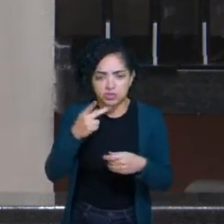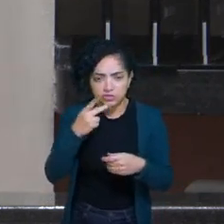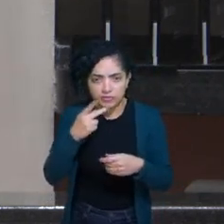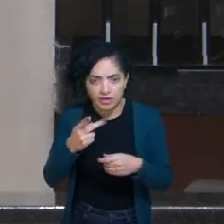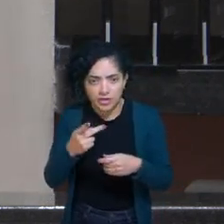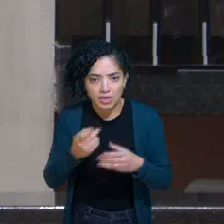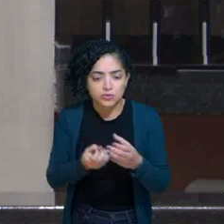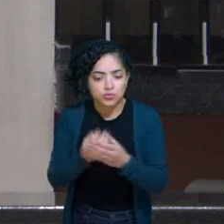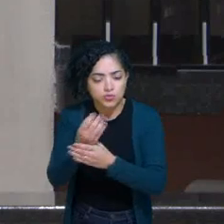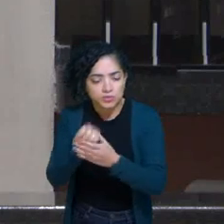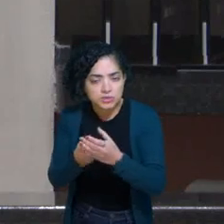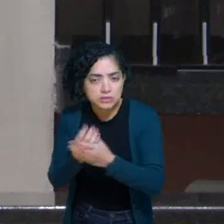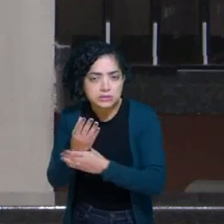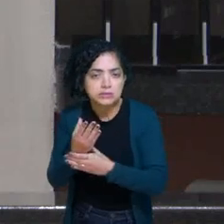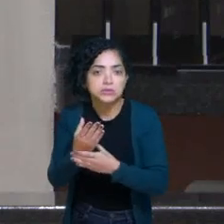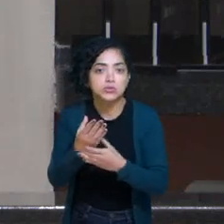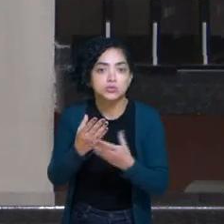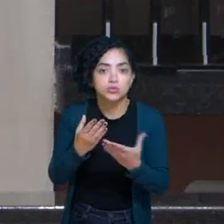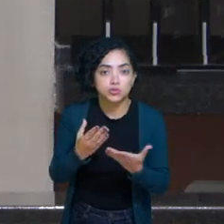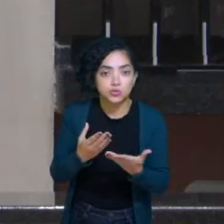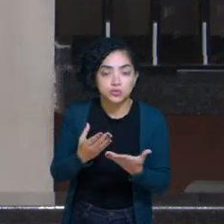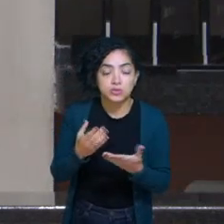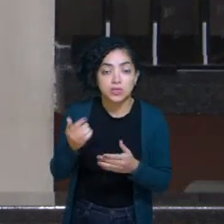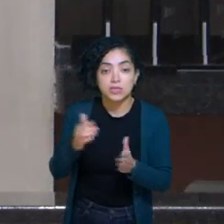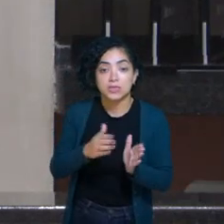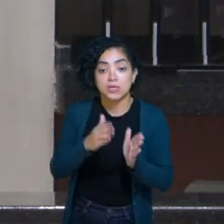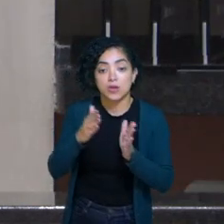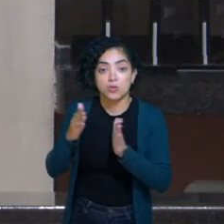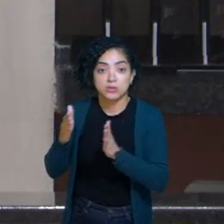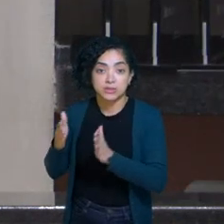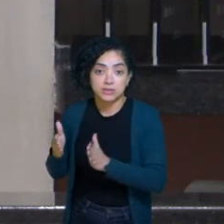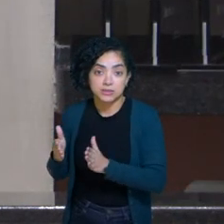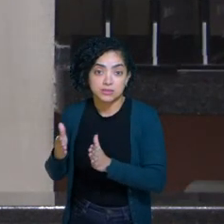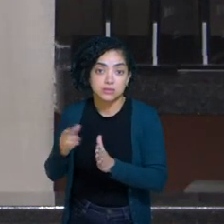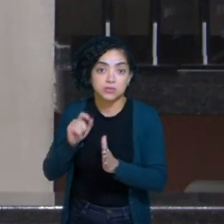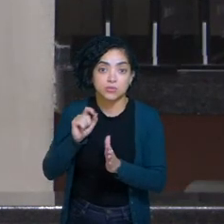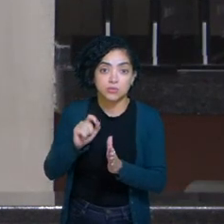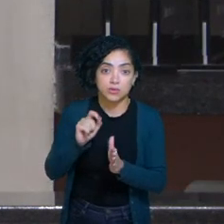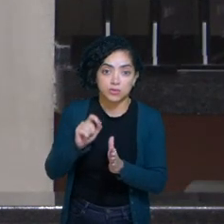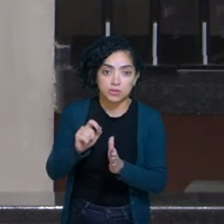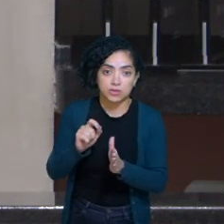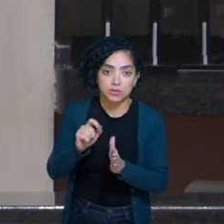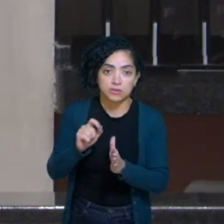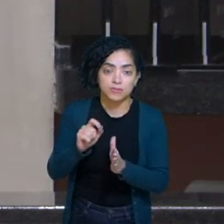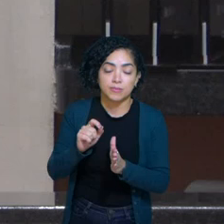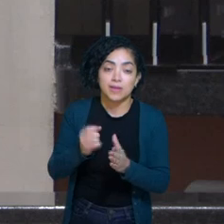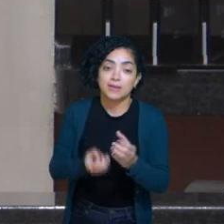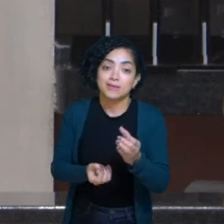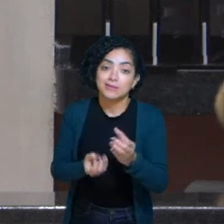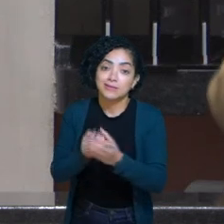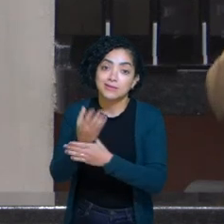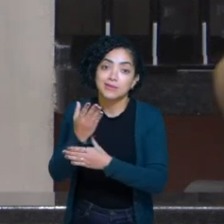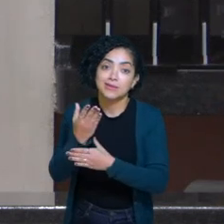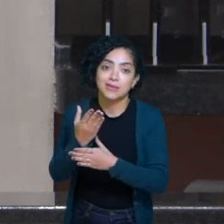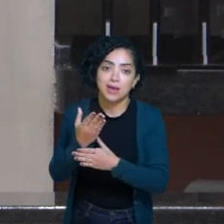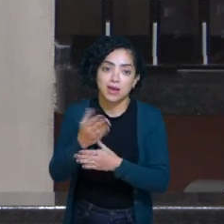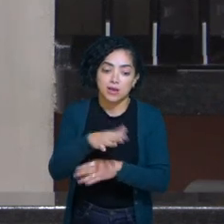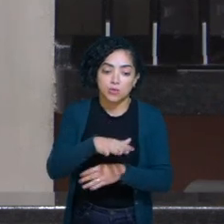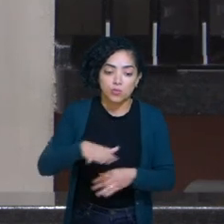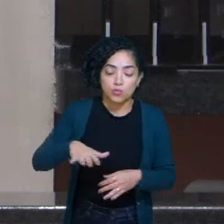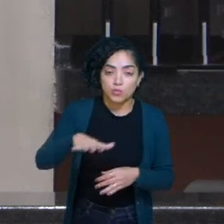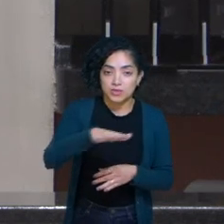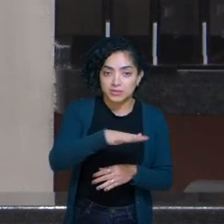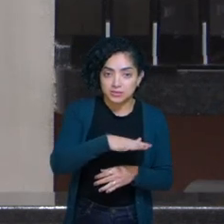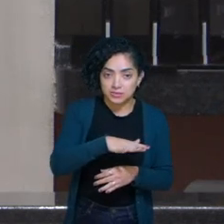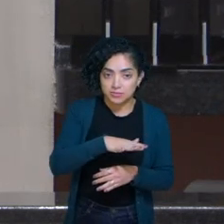produzir subsídios e a outra questão é criar um espaço